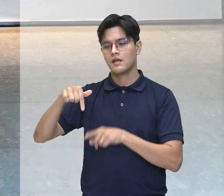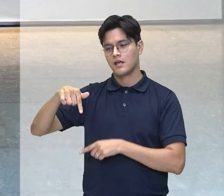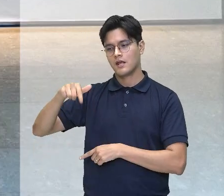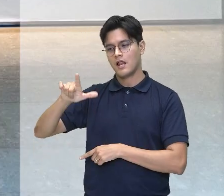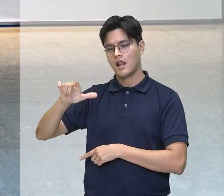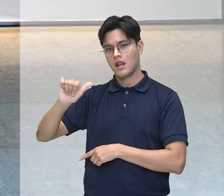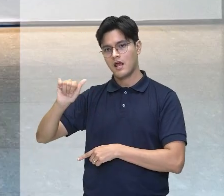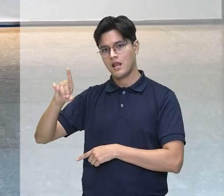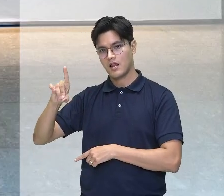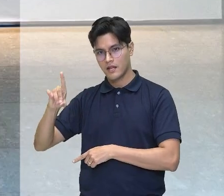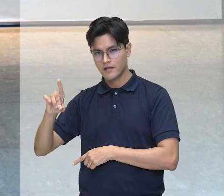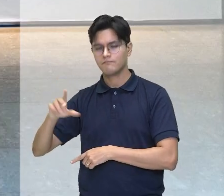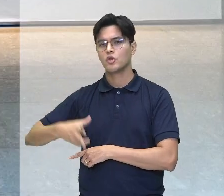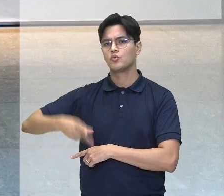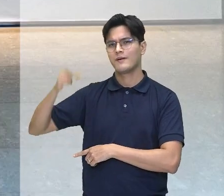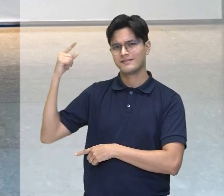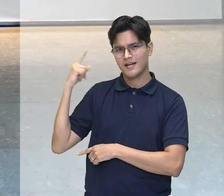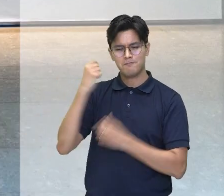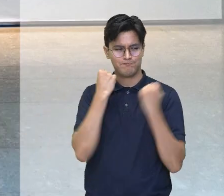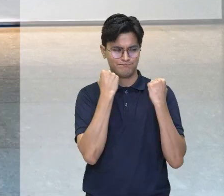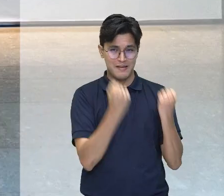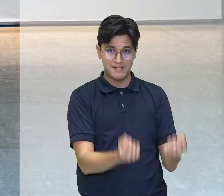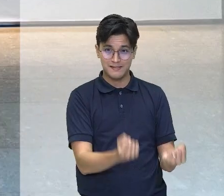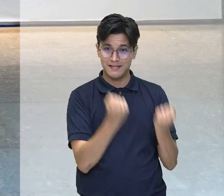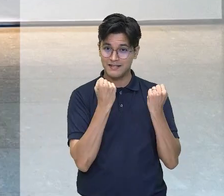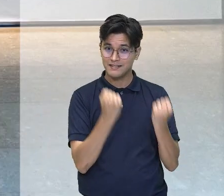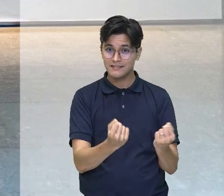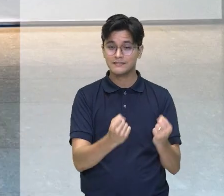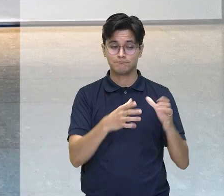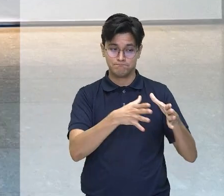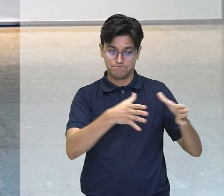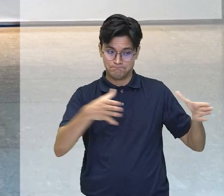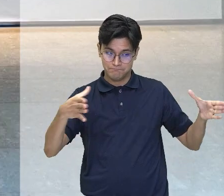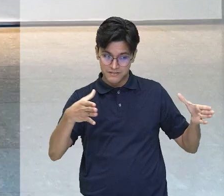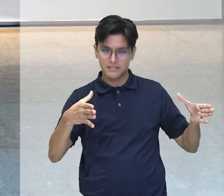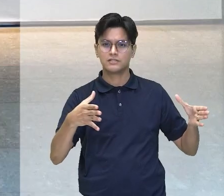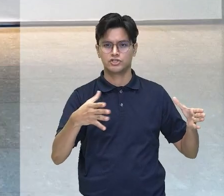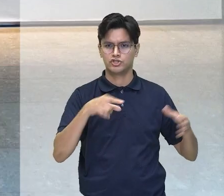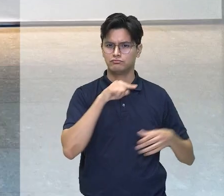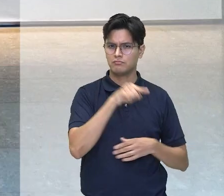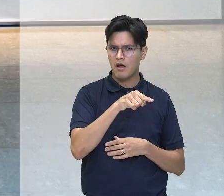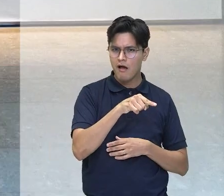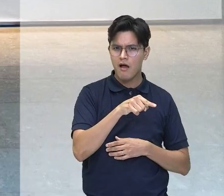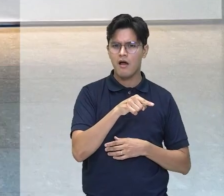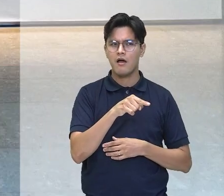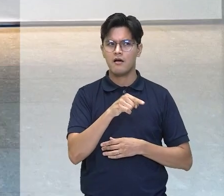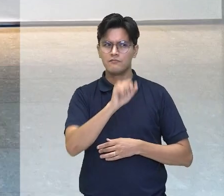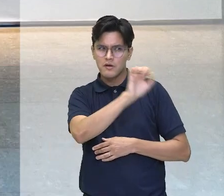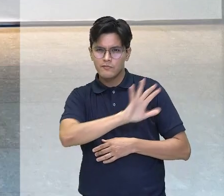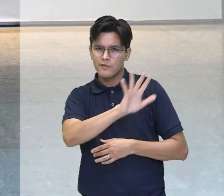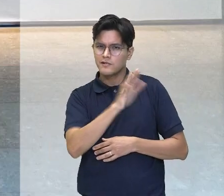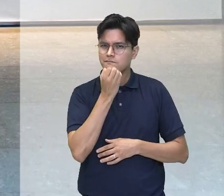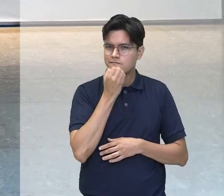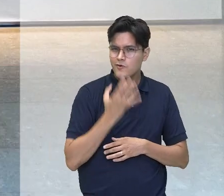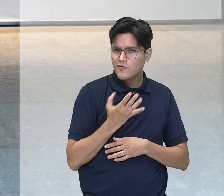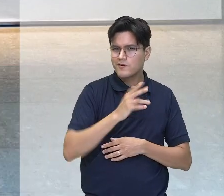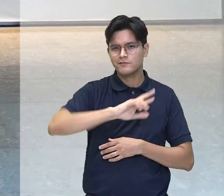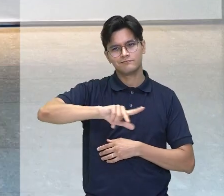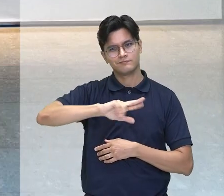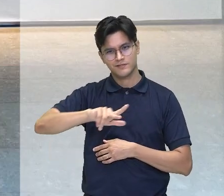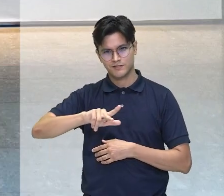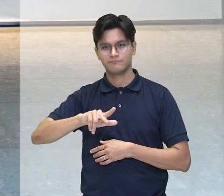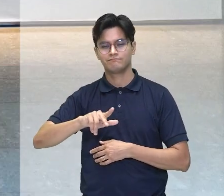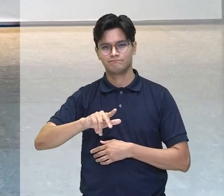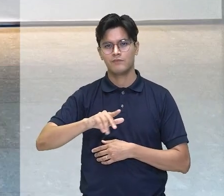pesadas, grandes e não tinham aí uma qualidade muito boa de imagem. Como eu disse a vocês, as primeiras eram até em preto e